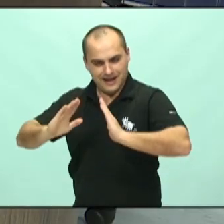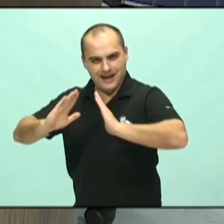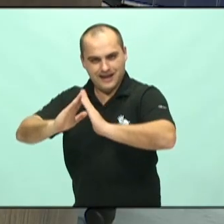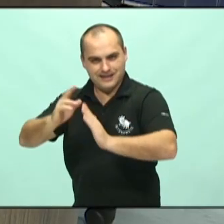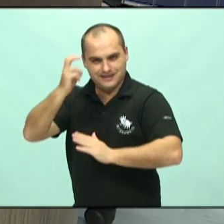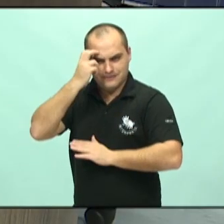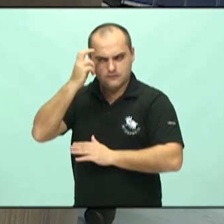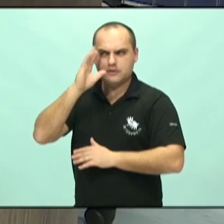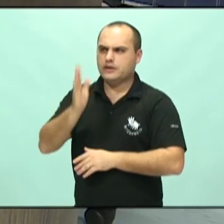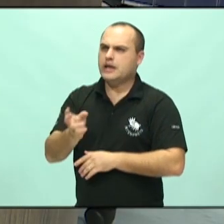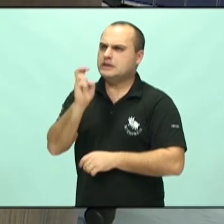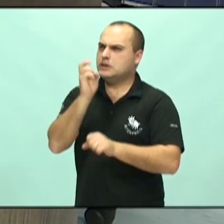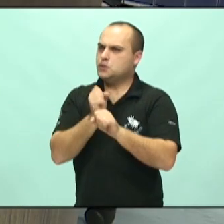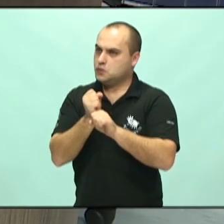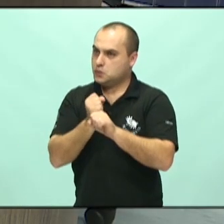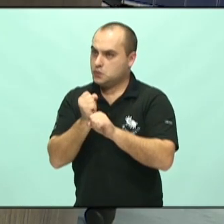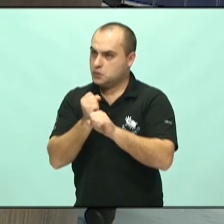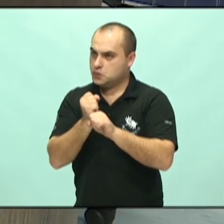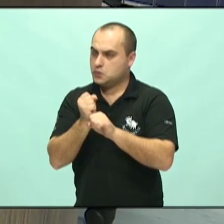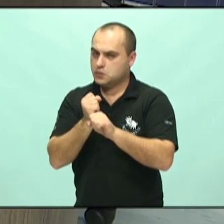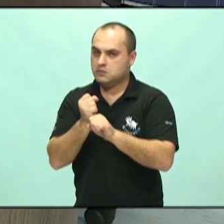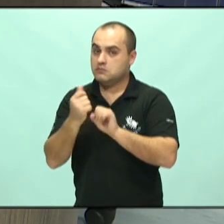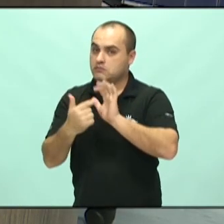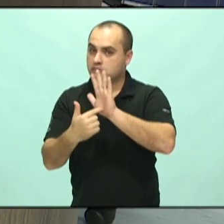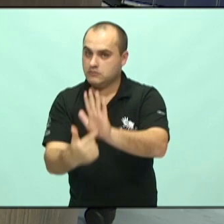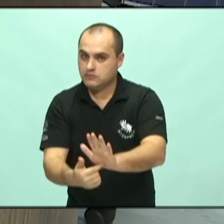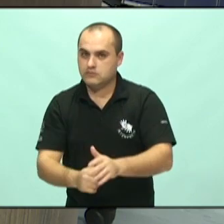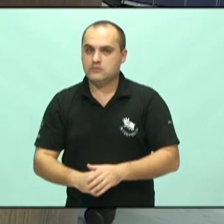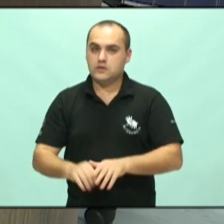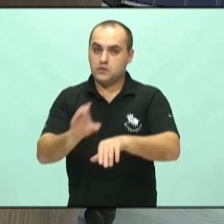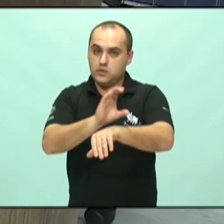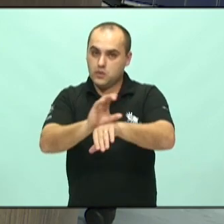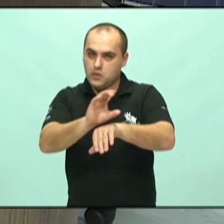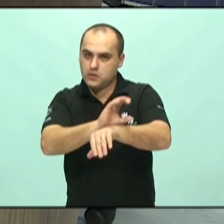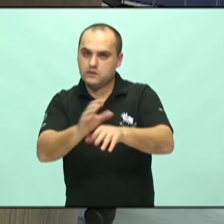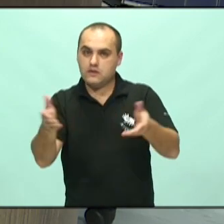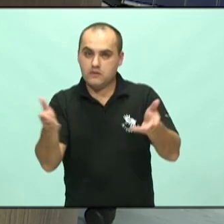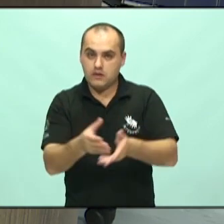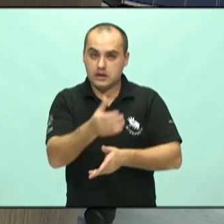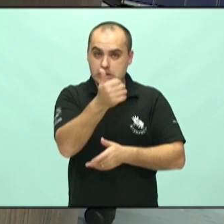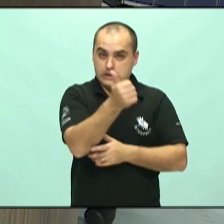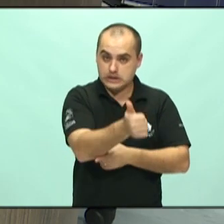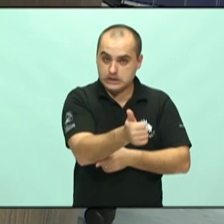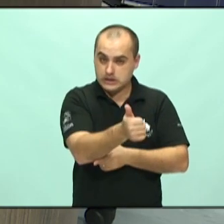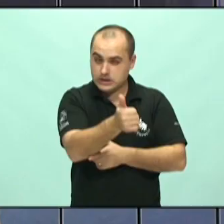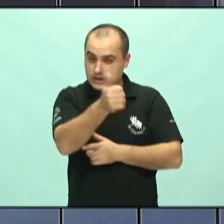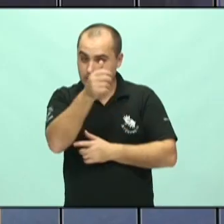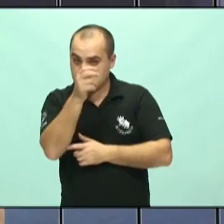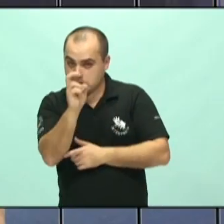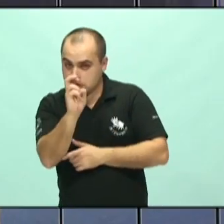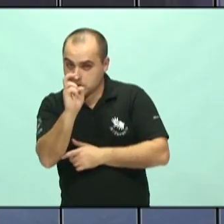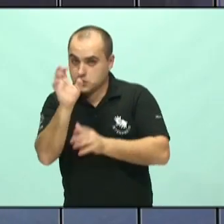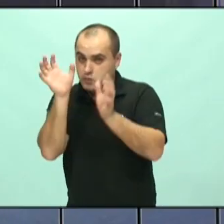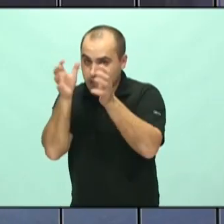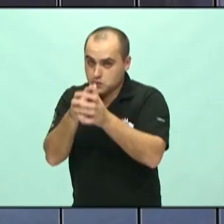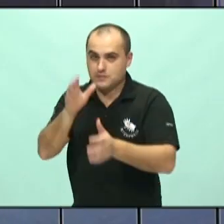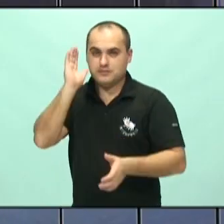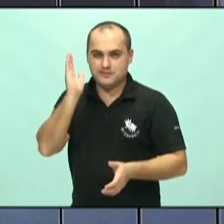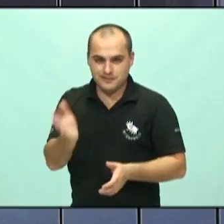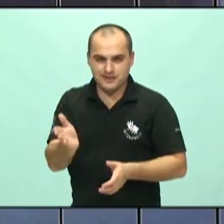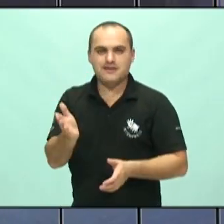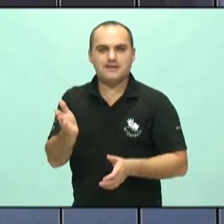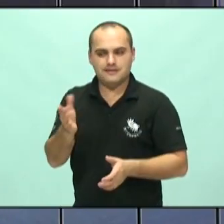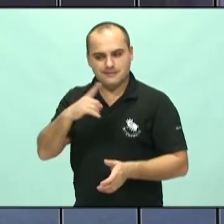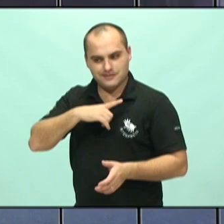há 5 anos, né? Atualmente o curso está em andamento, está na 15ª edição, então também tem aí toda uma produção